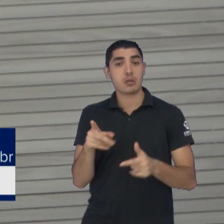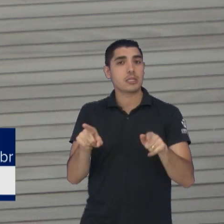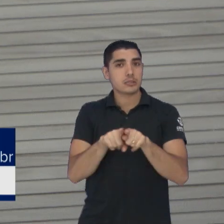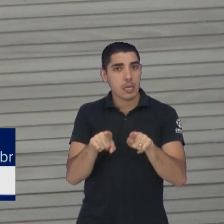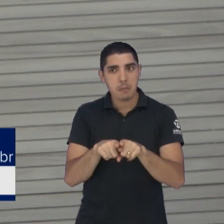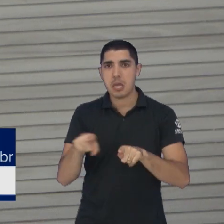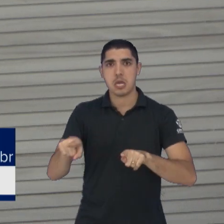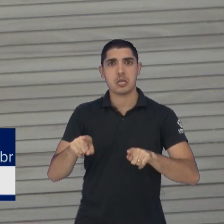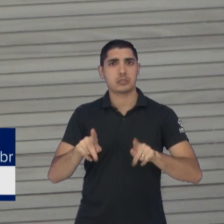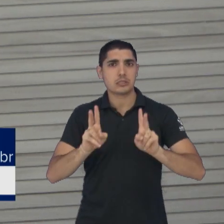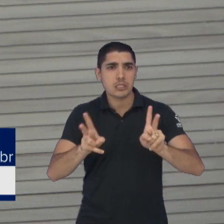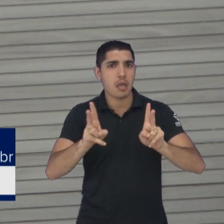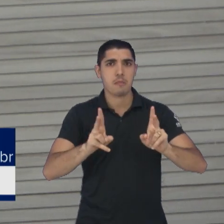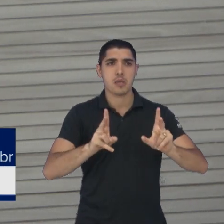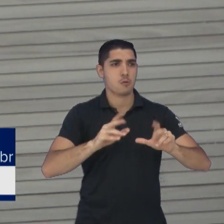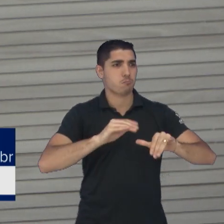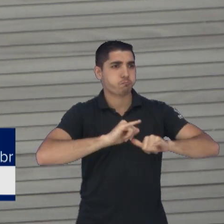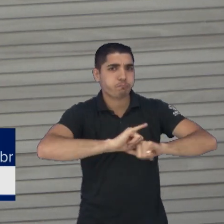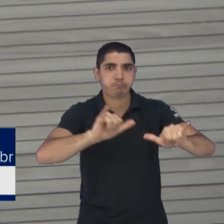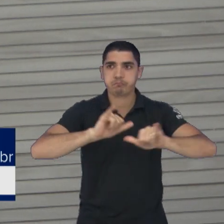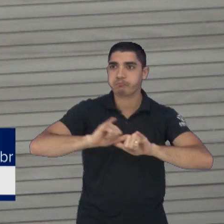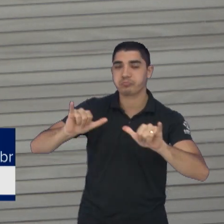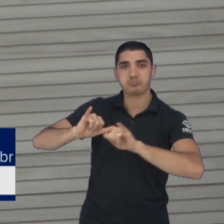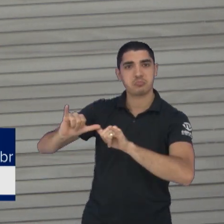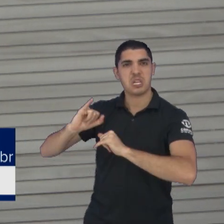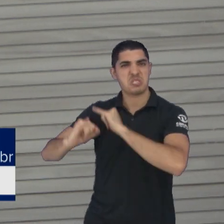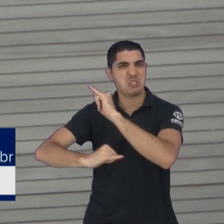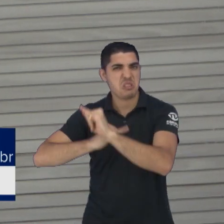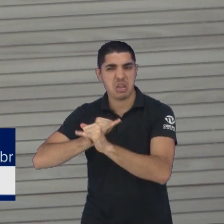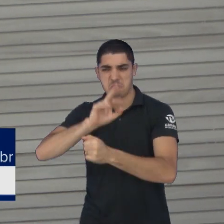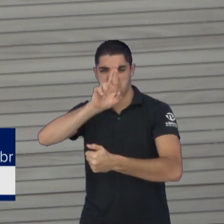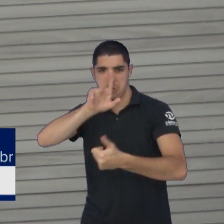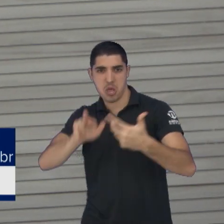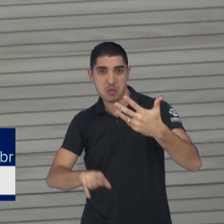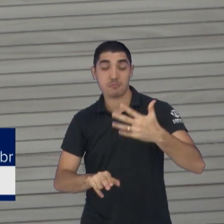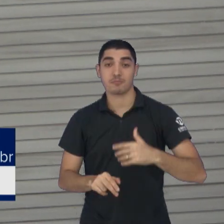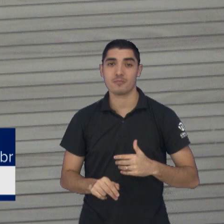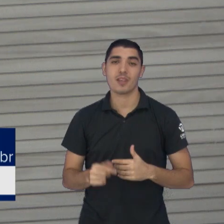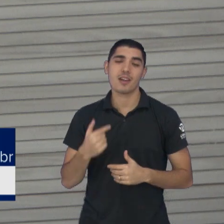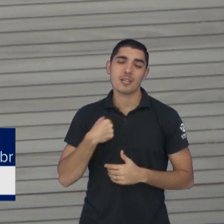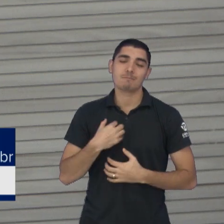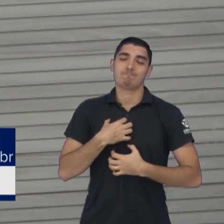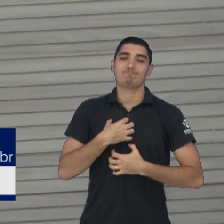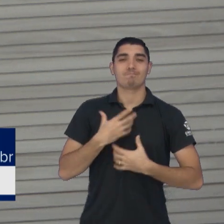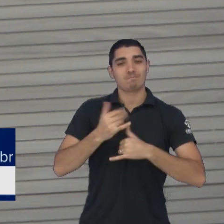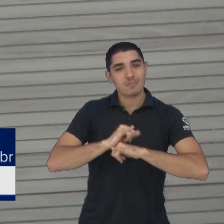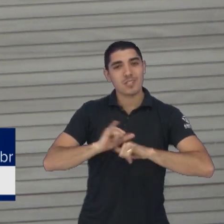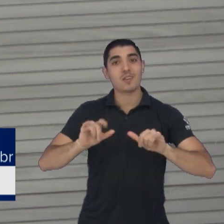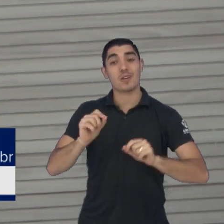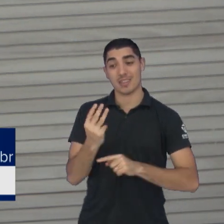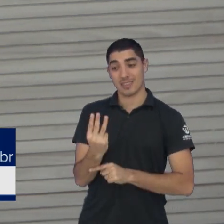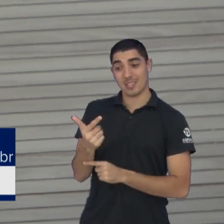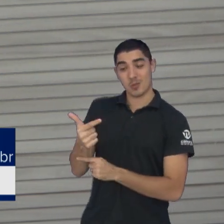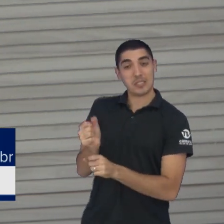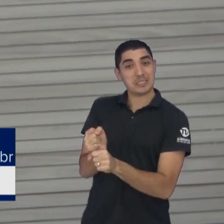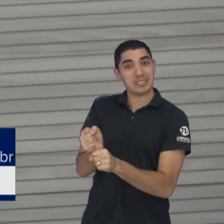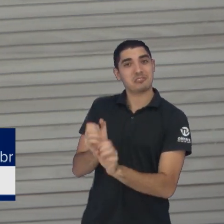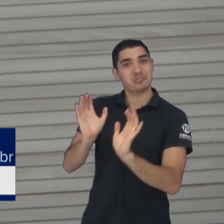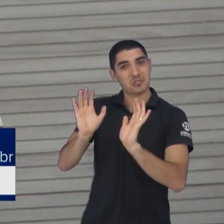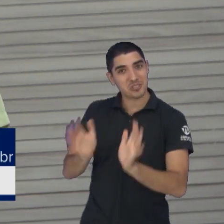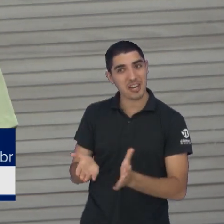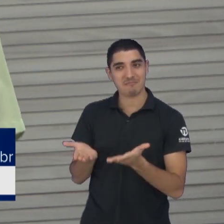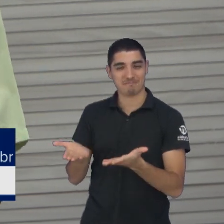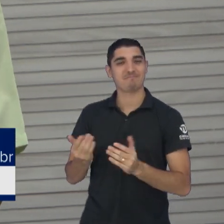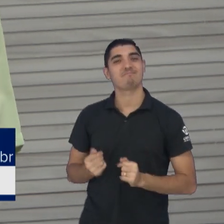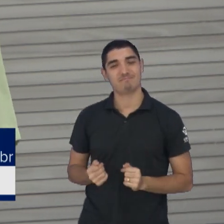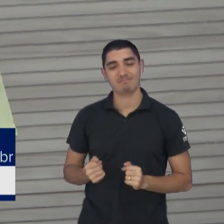em cada dia. E eu gostaria de deixar registrado esses 32 anos de trabalho, e principalmente, senhor presidente,